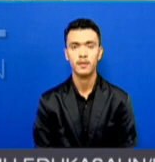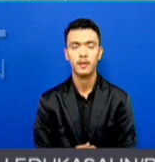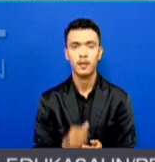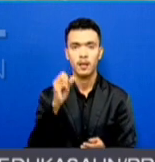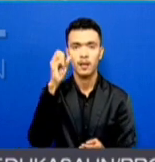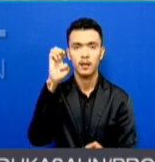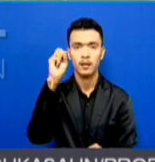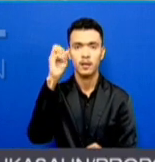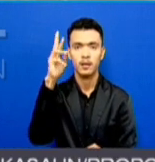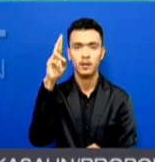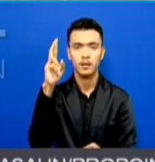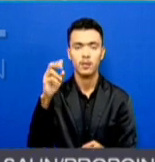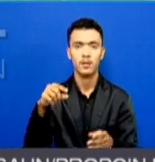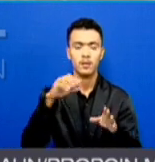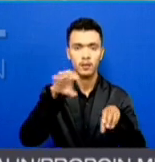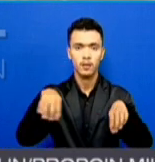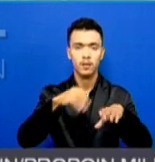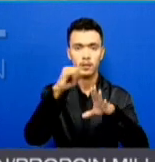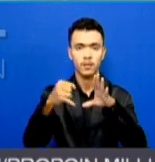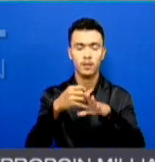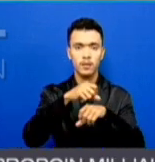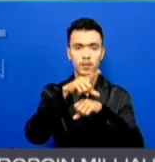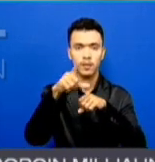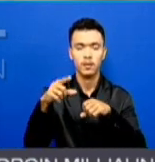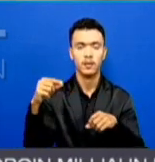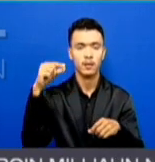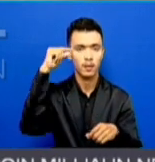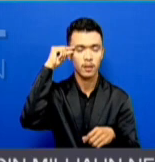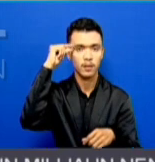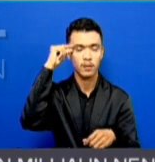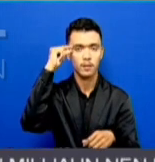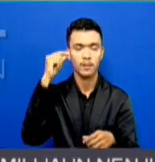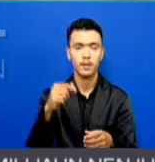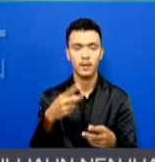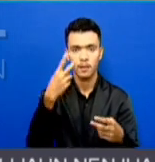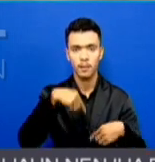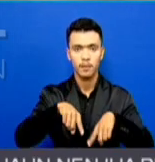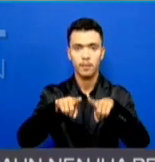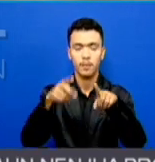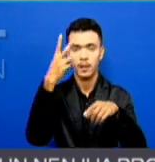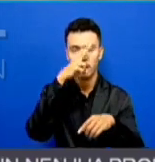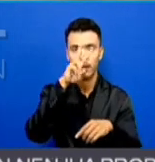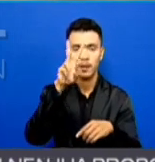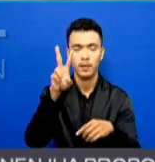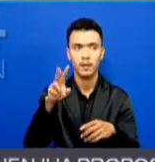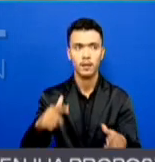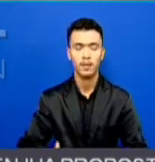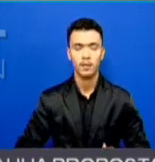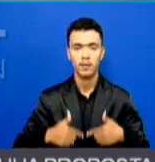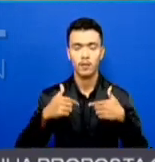assessor Serviço de Inclusão, Gabinete Presidência da República, Gaspar Afonso Mos Barré Direta, que das condição